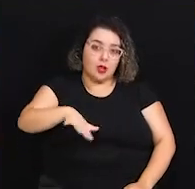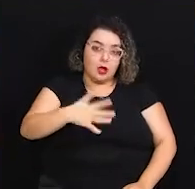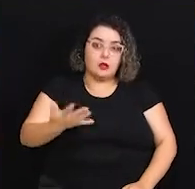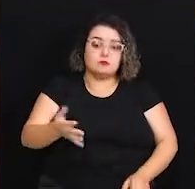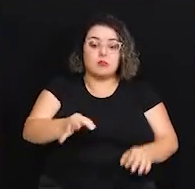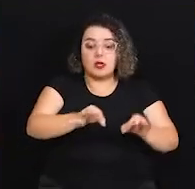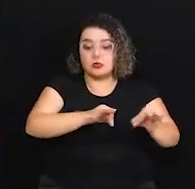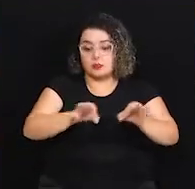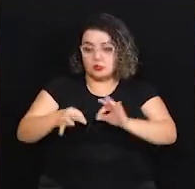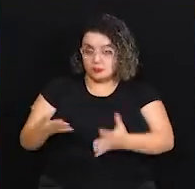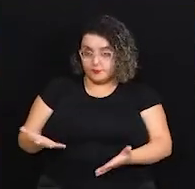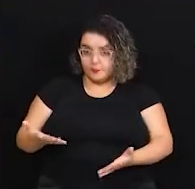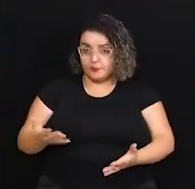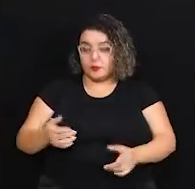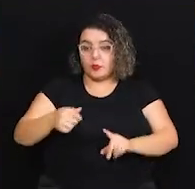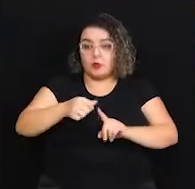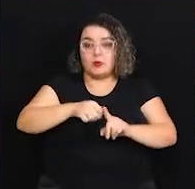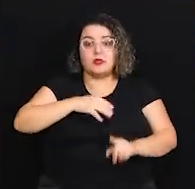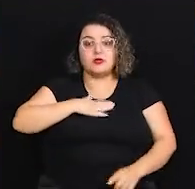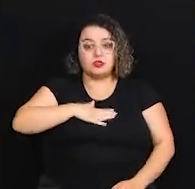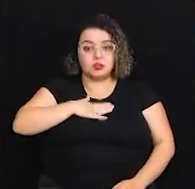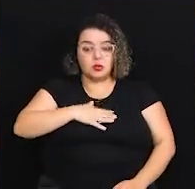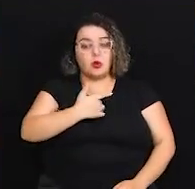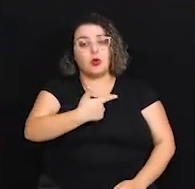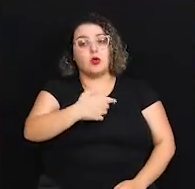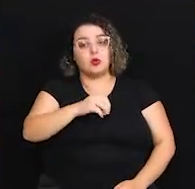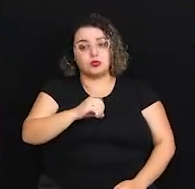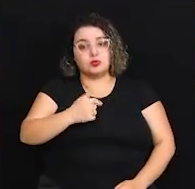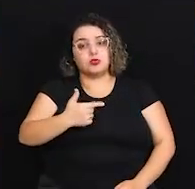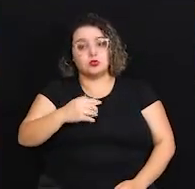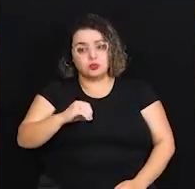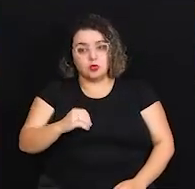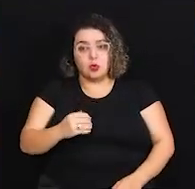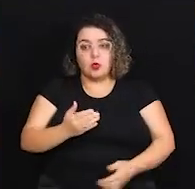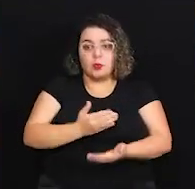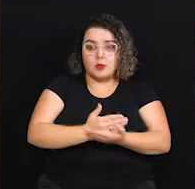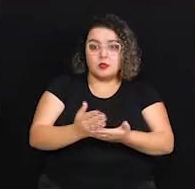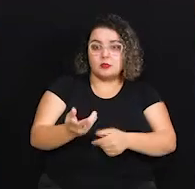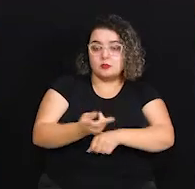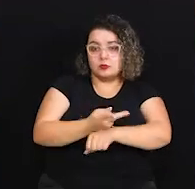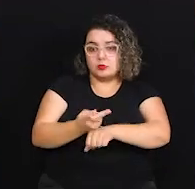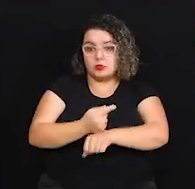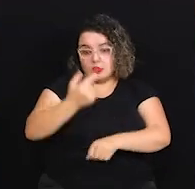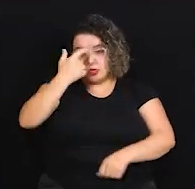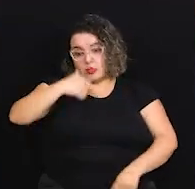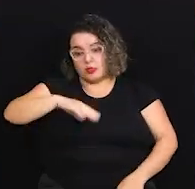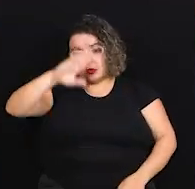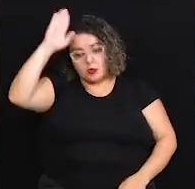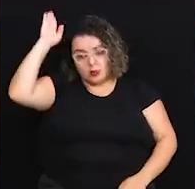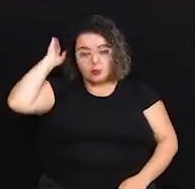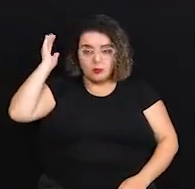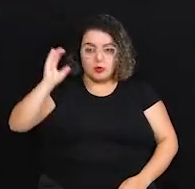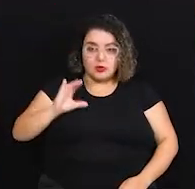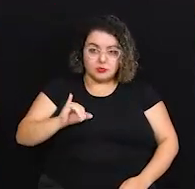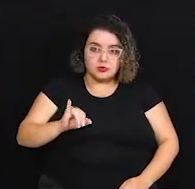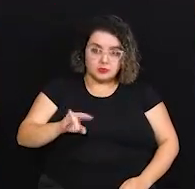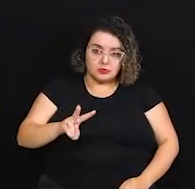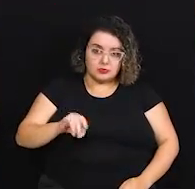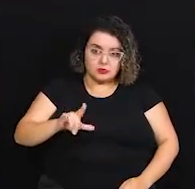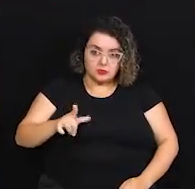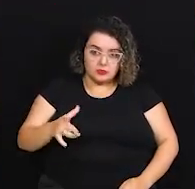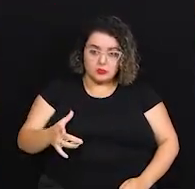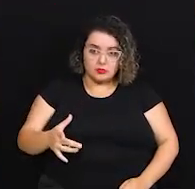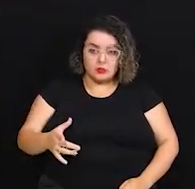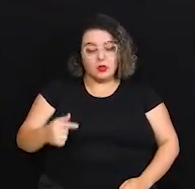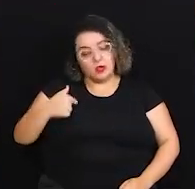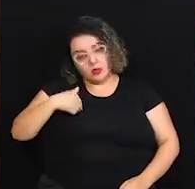a se organizar. Isso foi em agosto de 2020, né? A gente começou a correr atrás. Eu, como bombeira, automaticamente fui incumbida